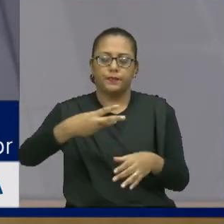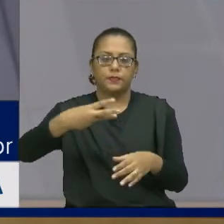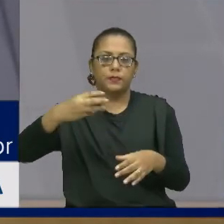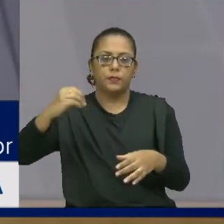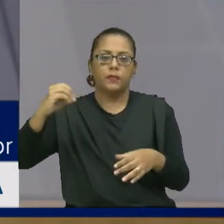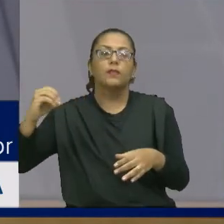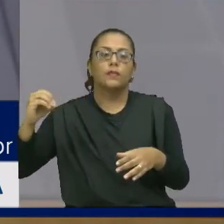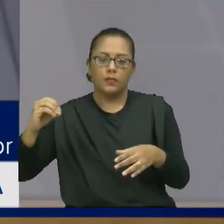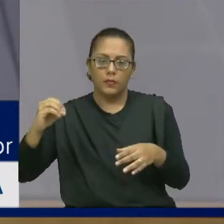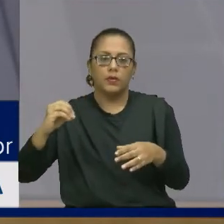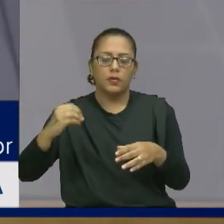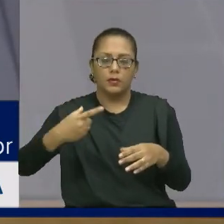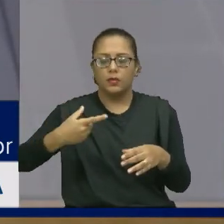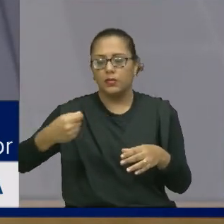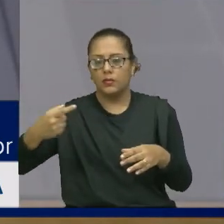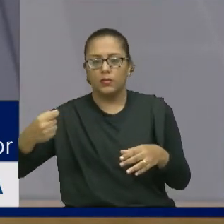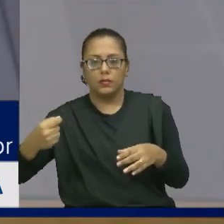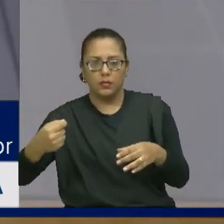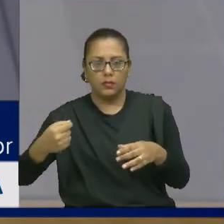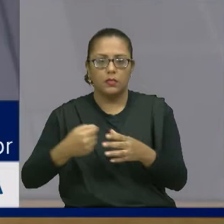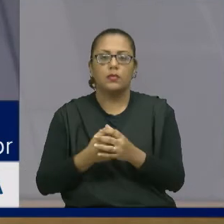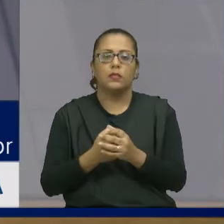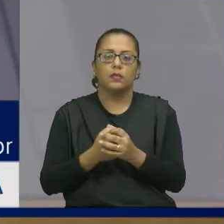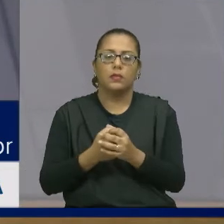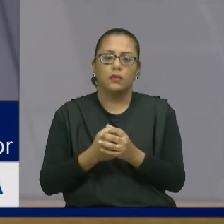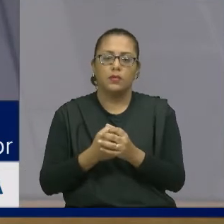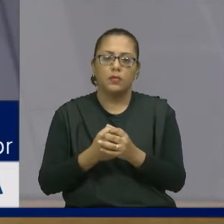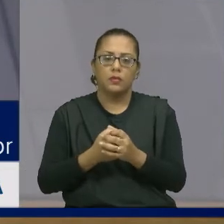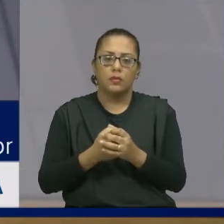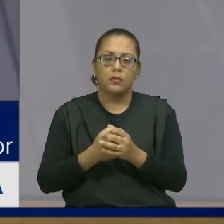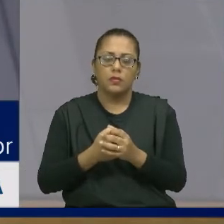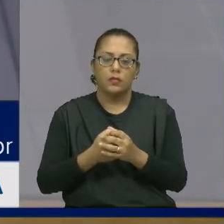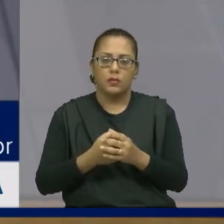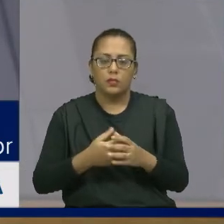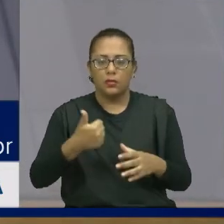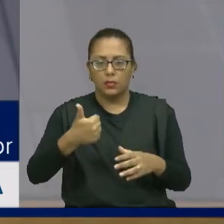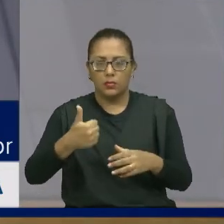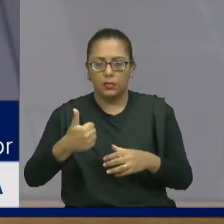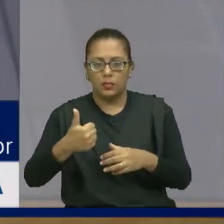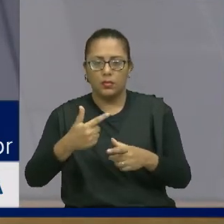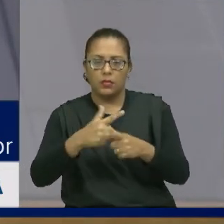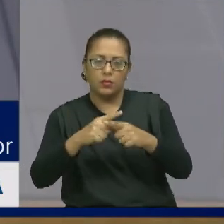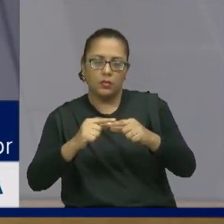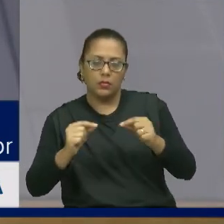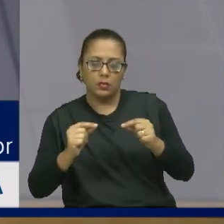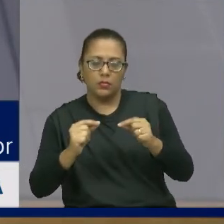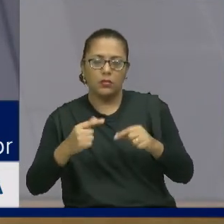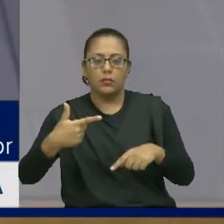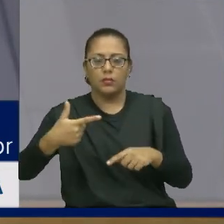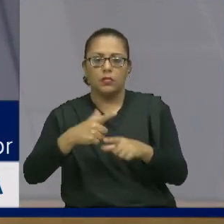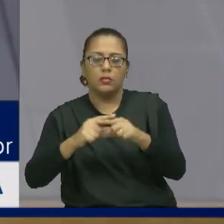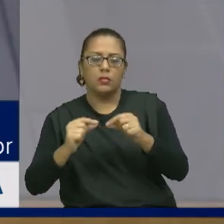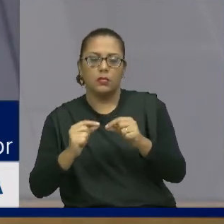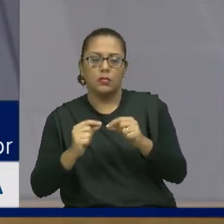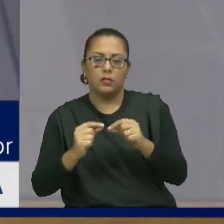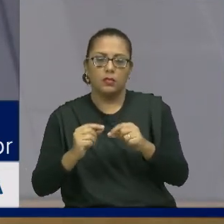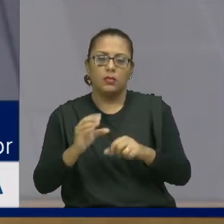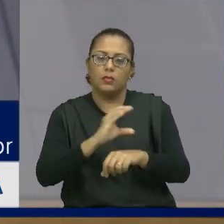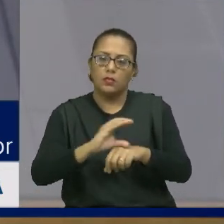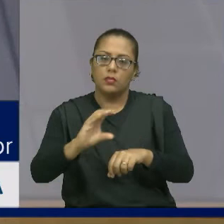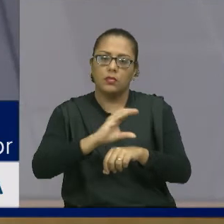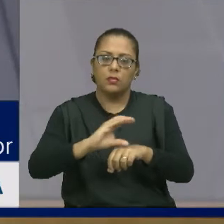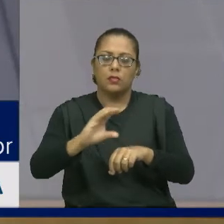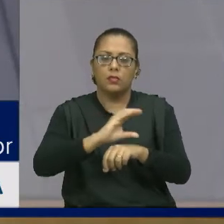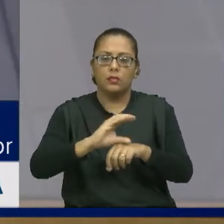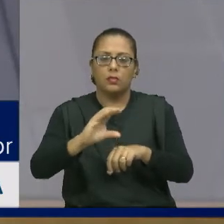300/2020, no artigo 12º, no primeiro e segundo parágrafo, Os conselheiros